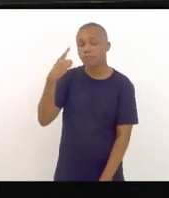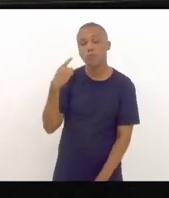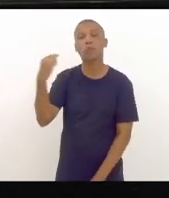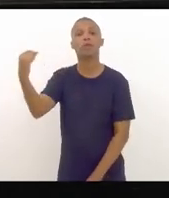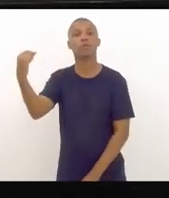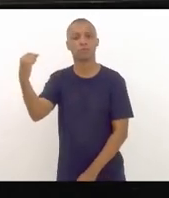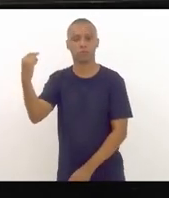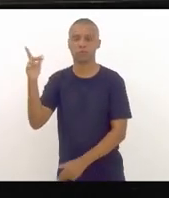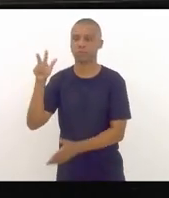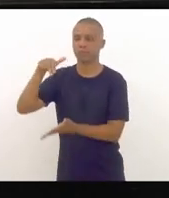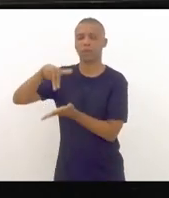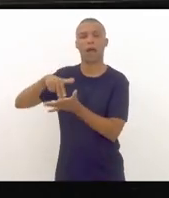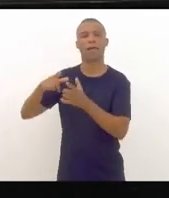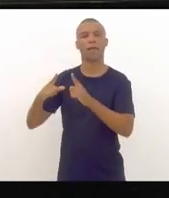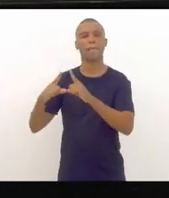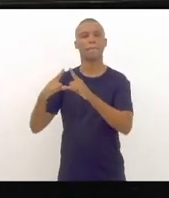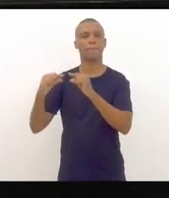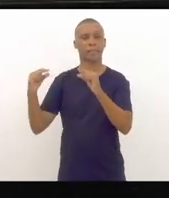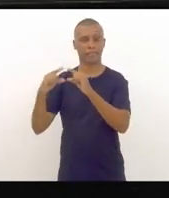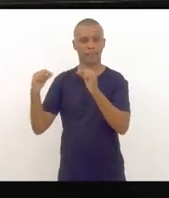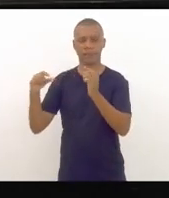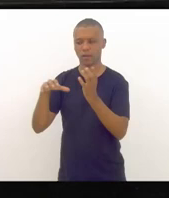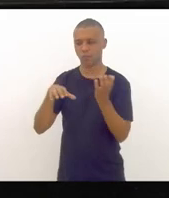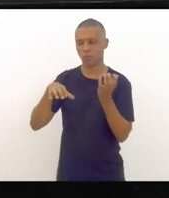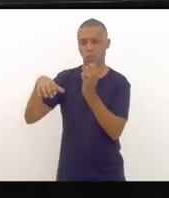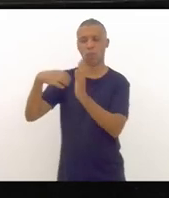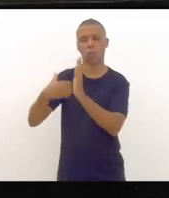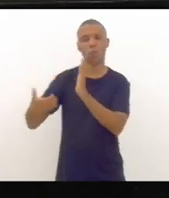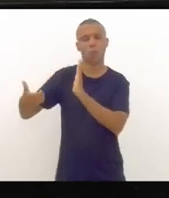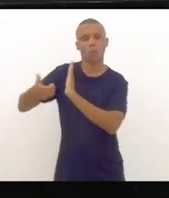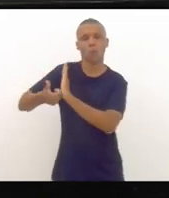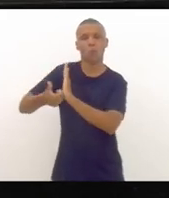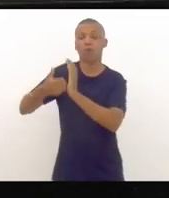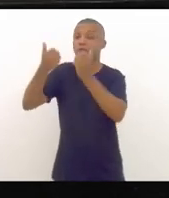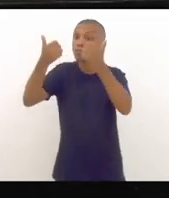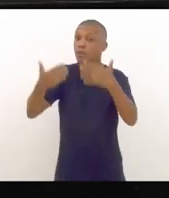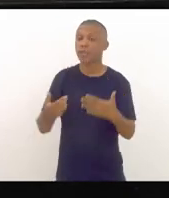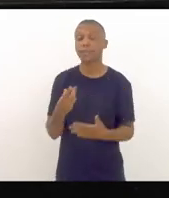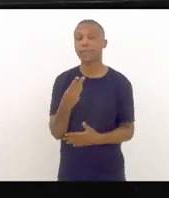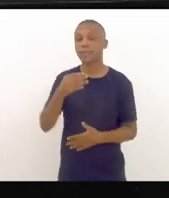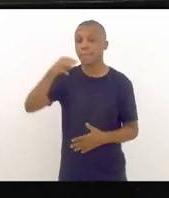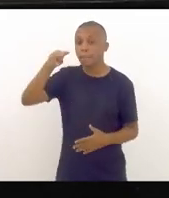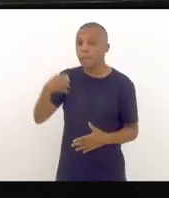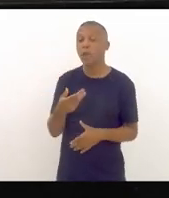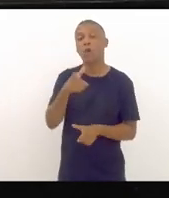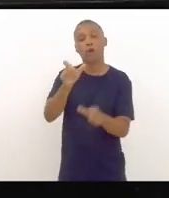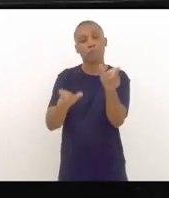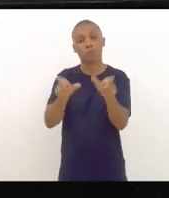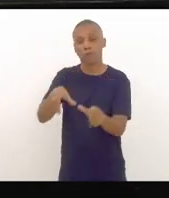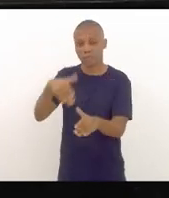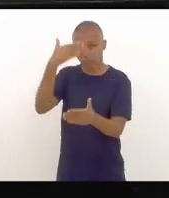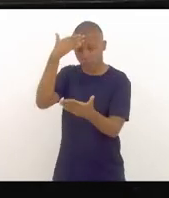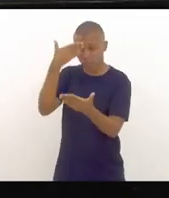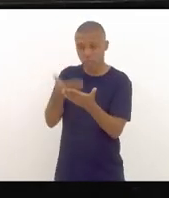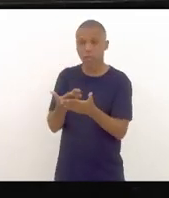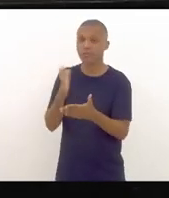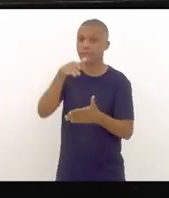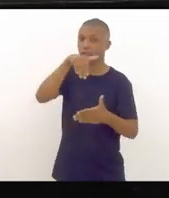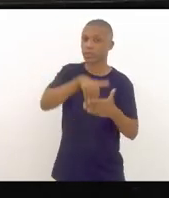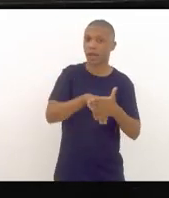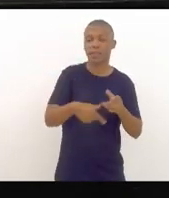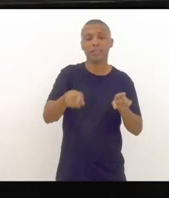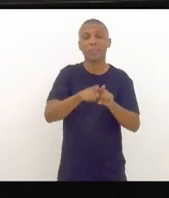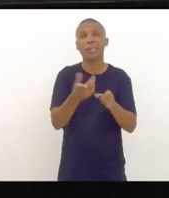em Brasília e dizer para quase esses 3 milhões de pessoas que acreditaram em mim e aqueles também que